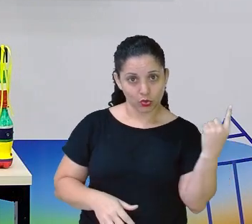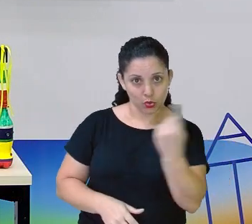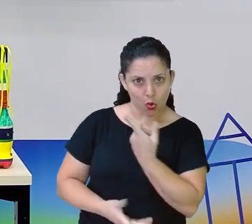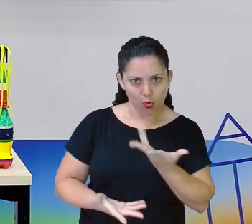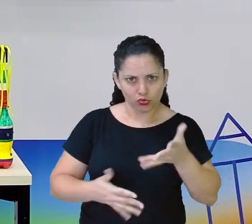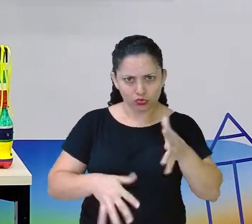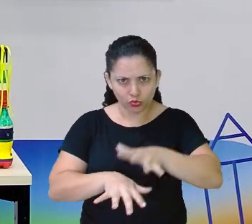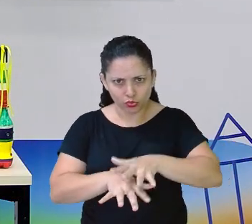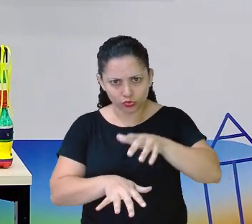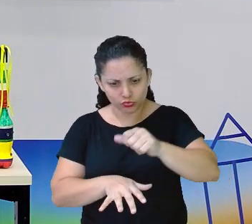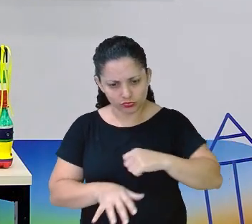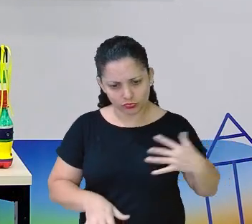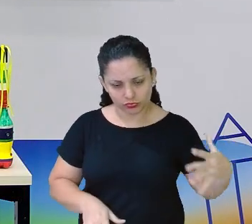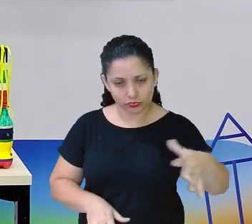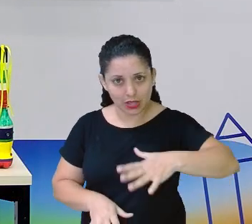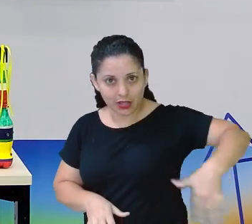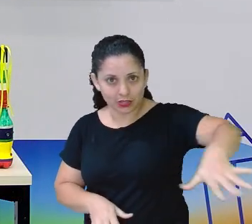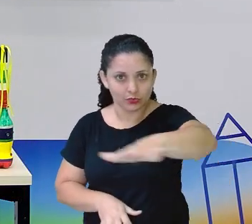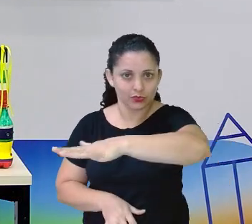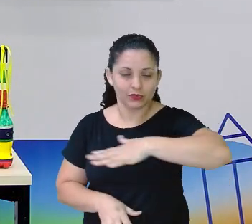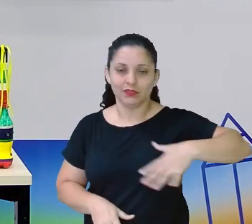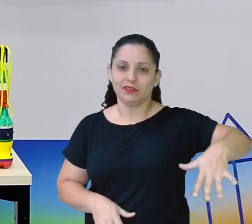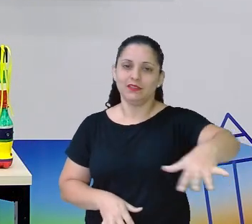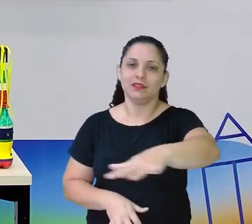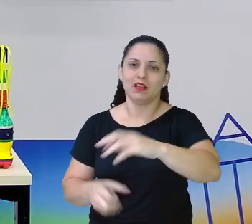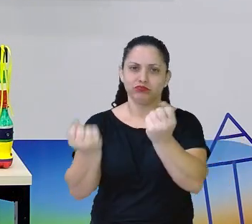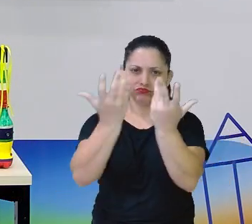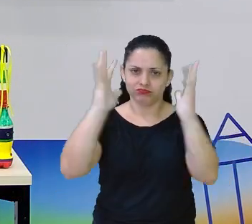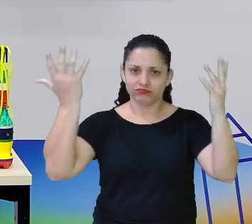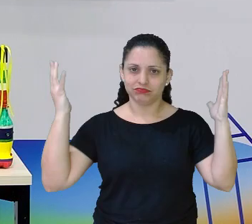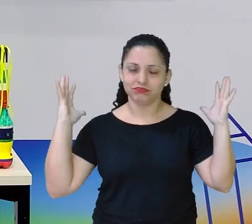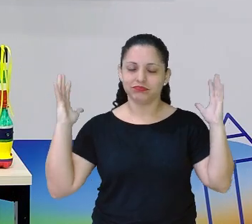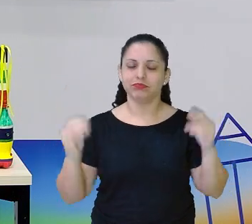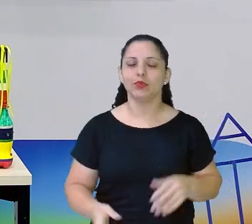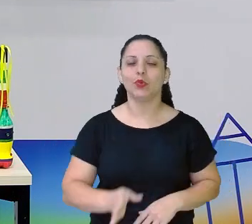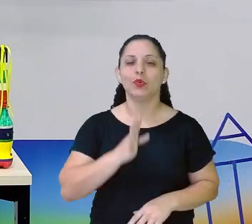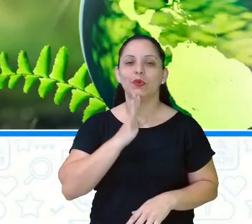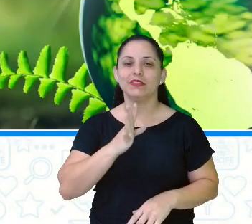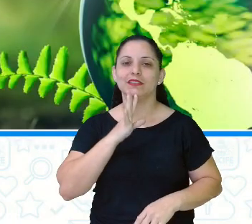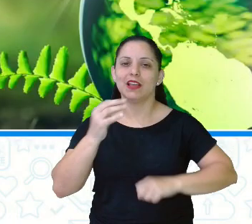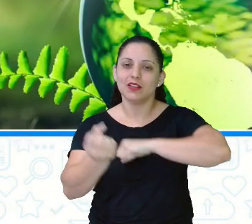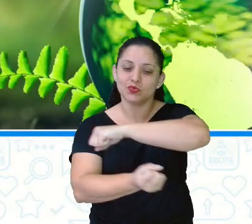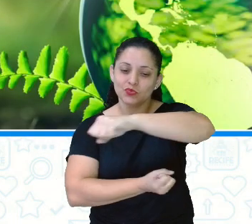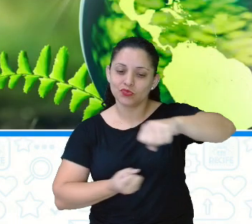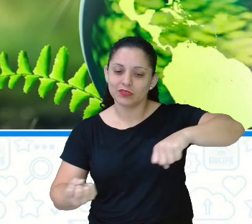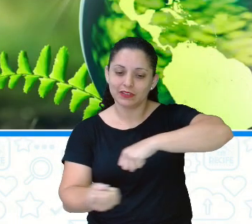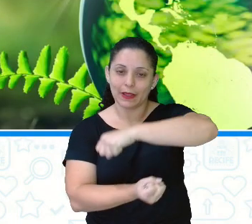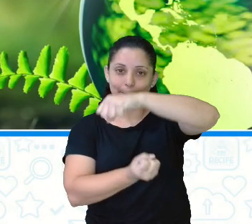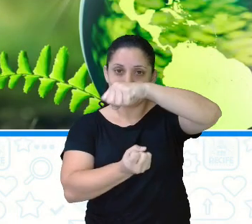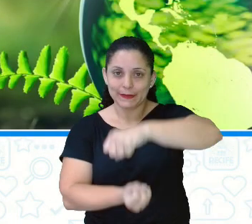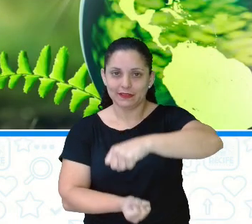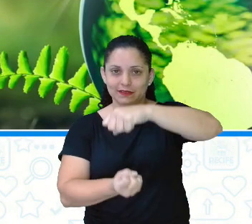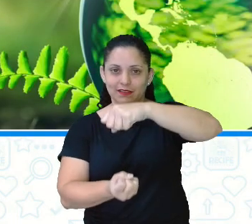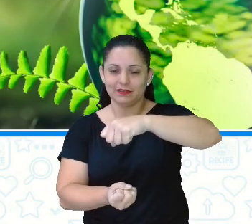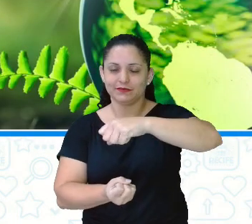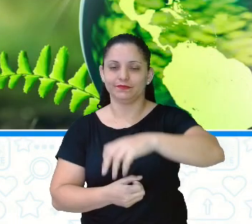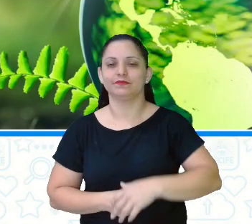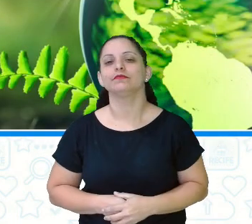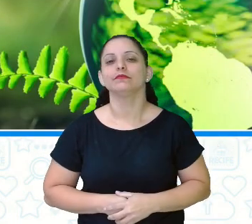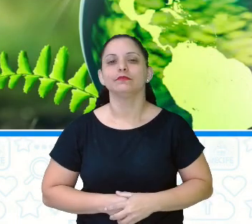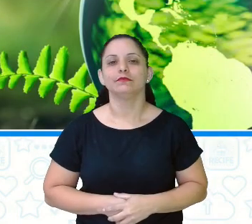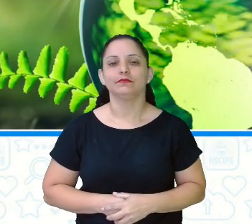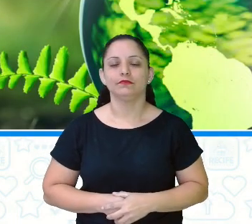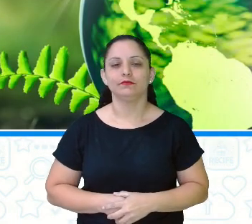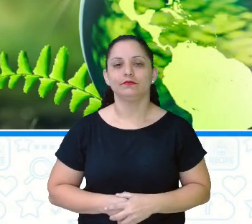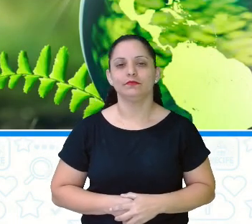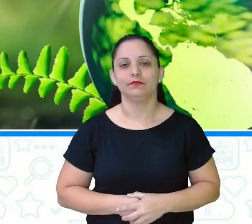vive, nós temos o conceito de sustentabilidade. Então, sustentabilidade ambiental. Vimos que o meio ambiente, o